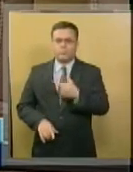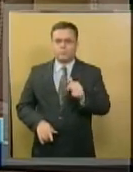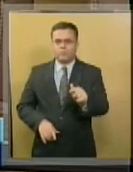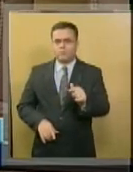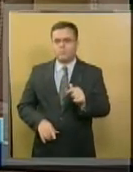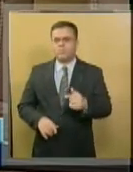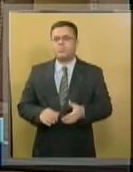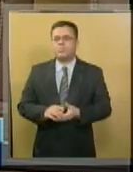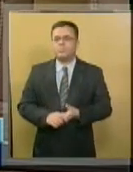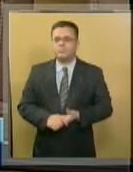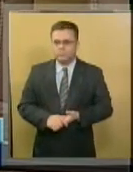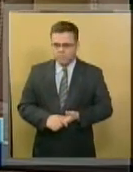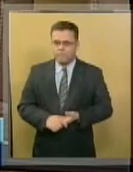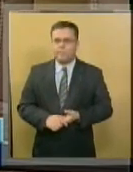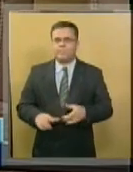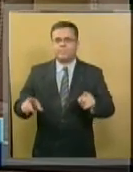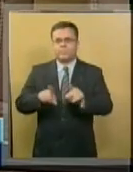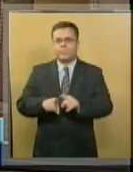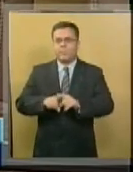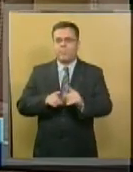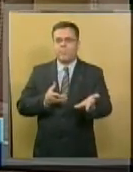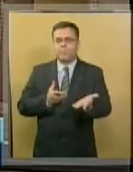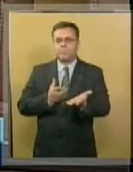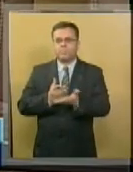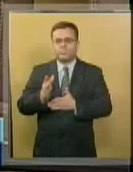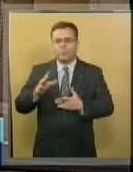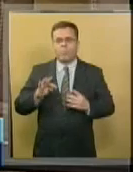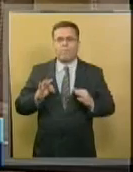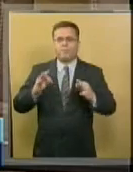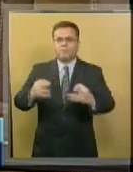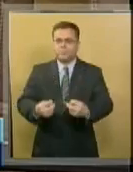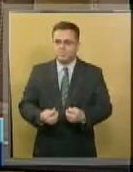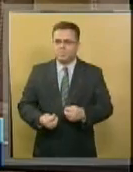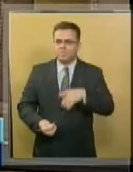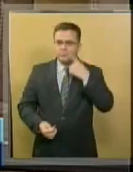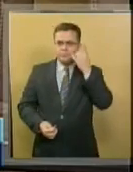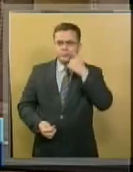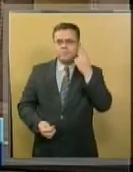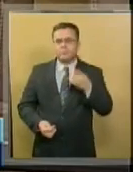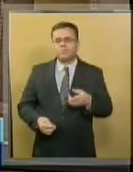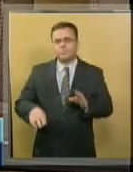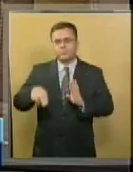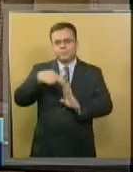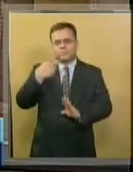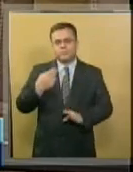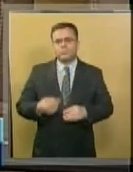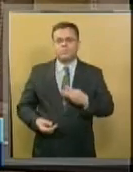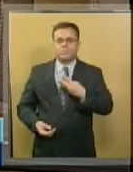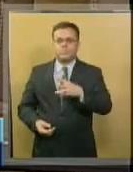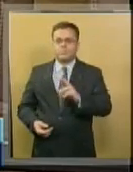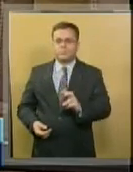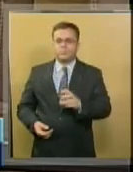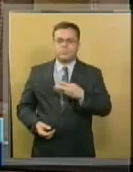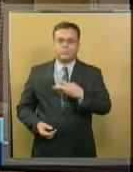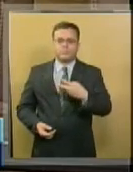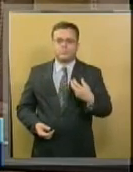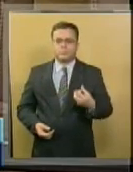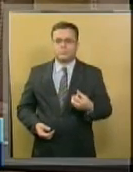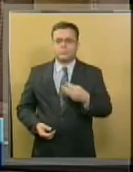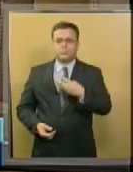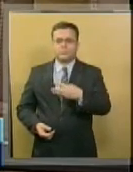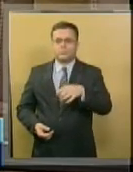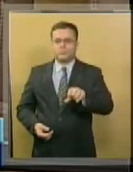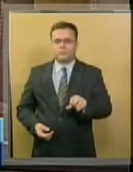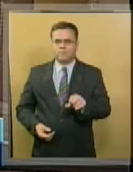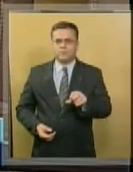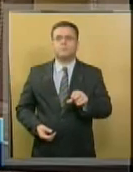2017. Também foram aprovados por unanimidade em primeira discussão os projetos de resoluções de número 35, 36 e